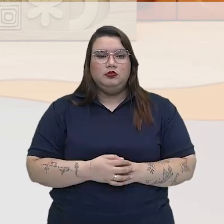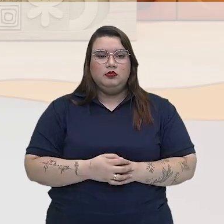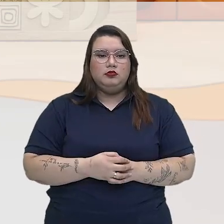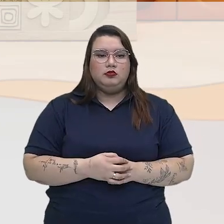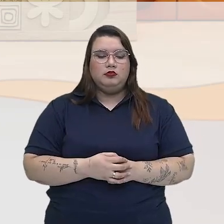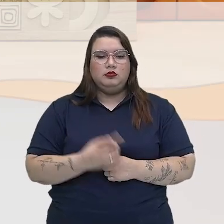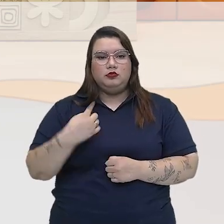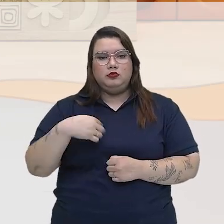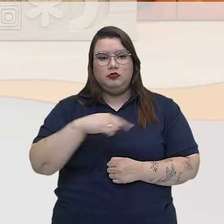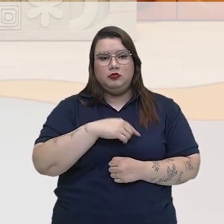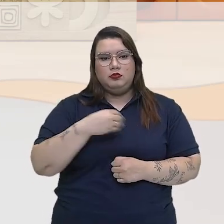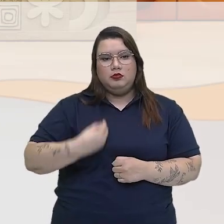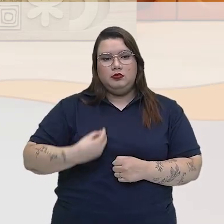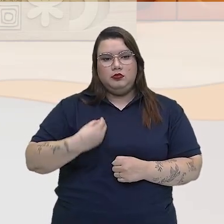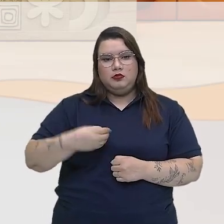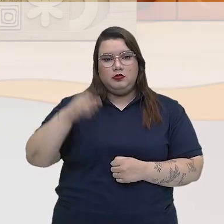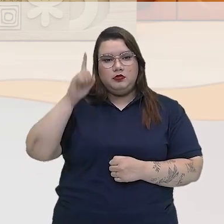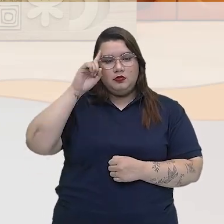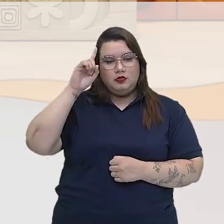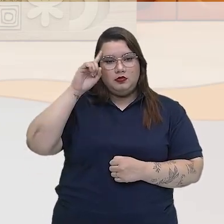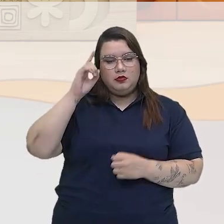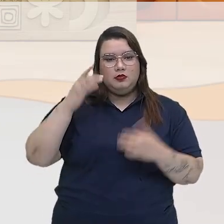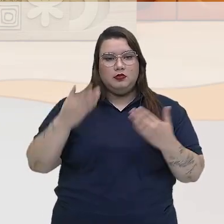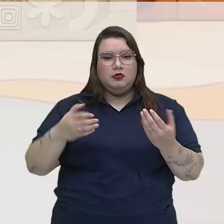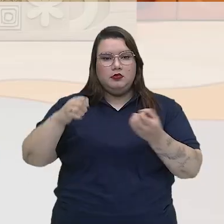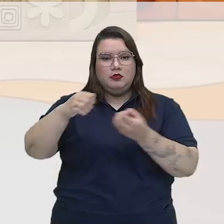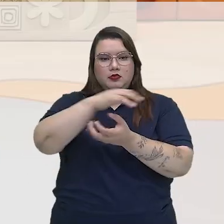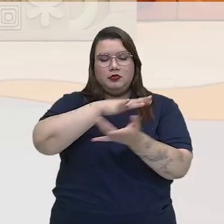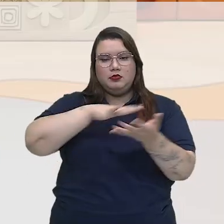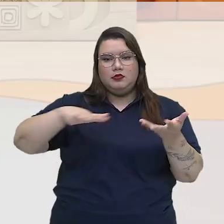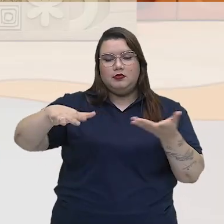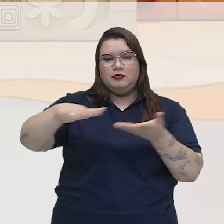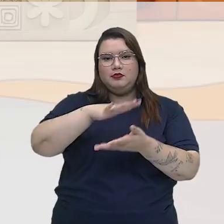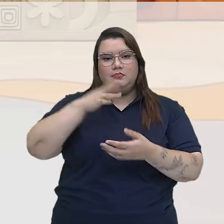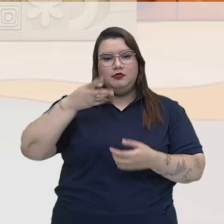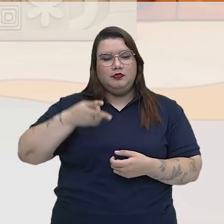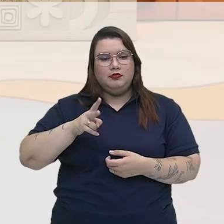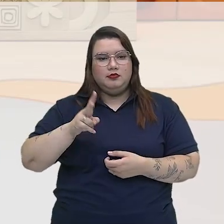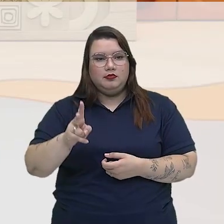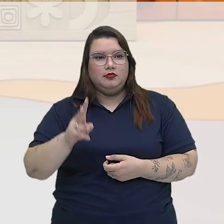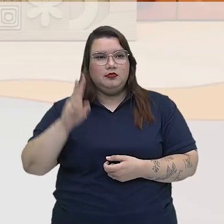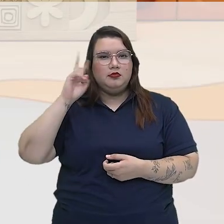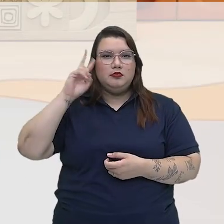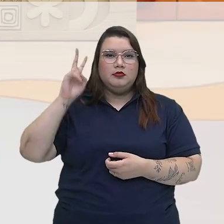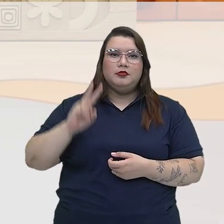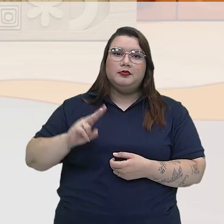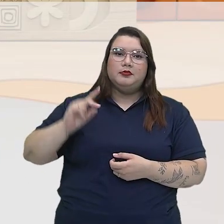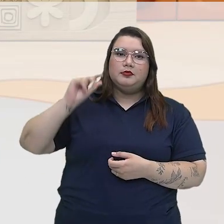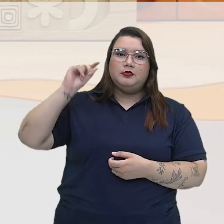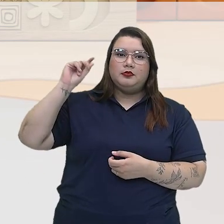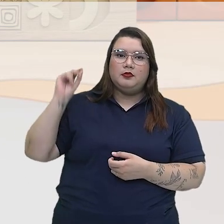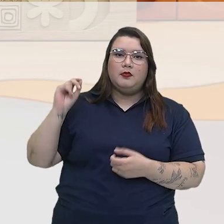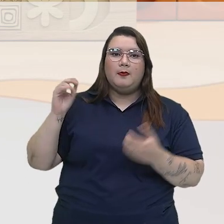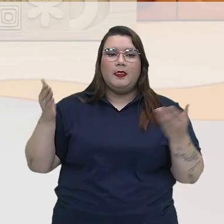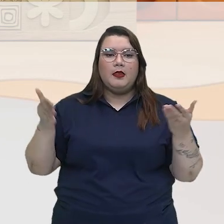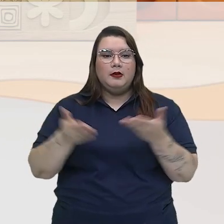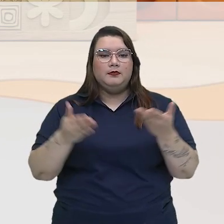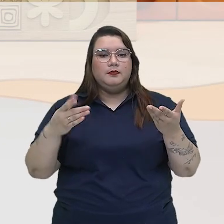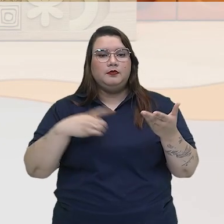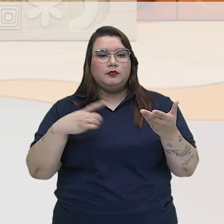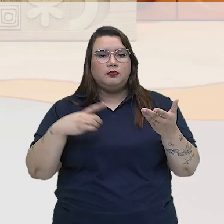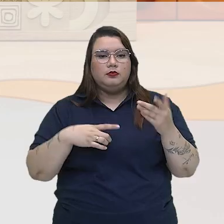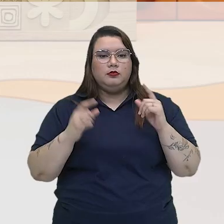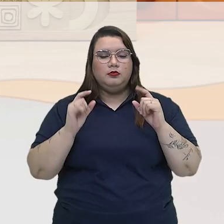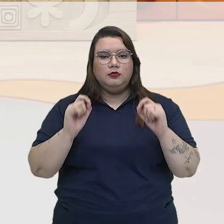no nosso dia a dia. Então, o universo, ele sempre, desde a antiguidade, ele sempre despertou assim,